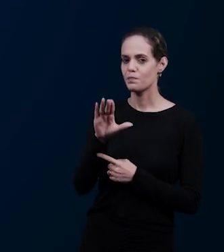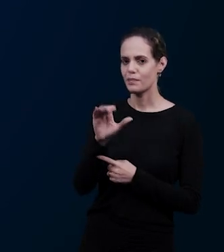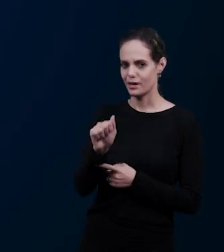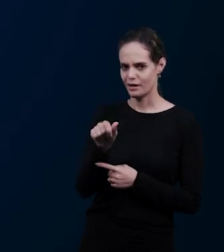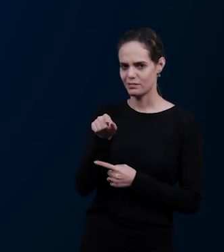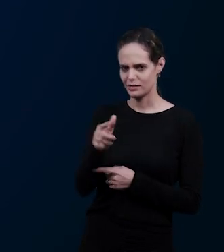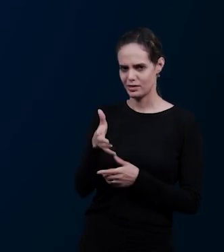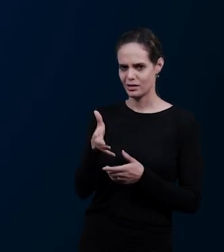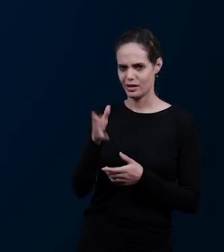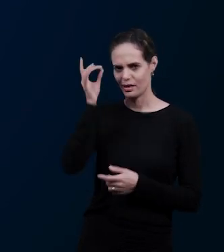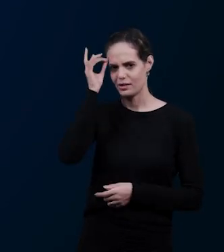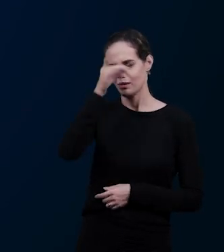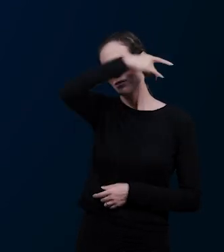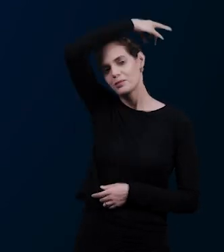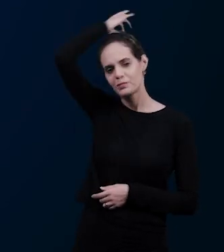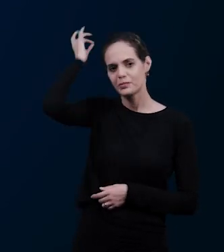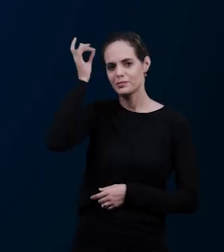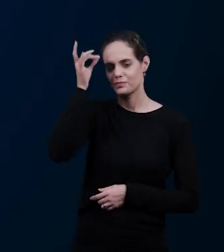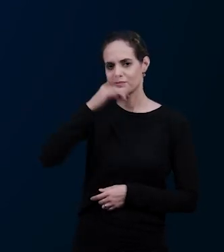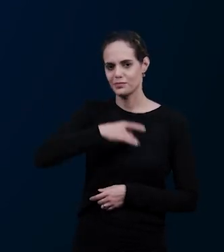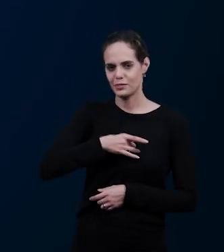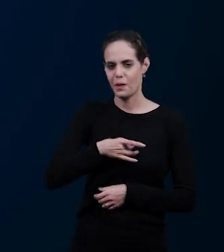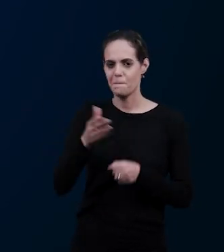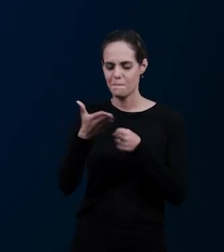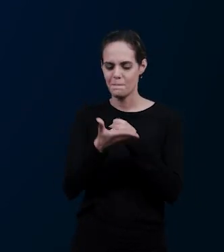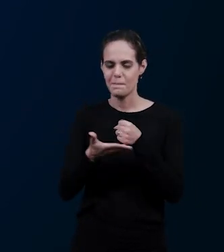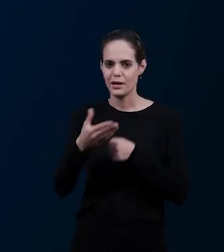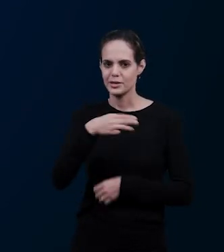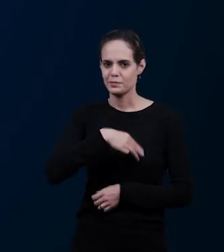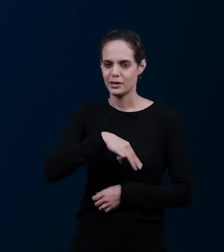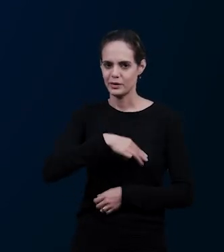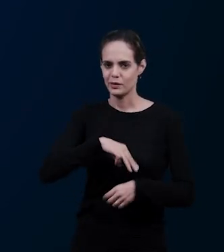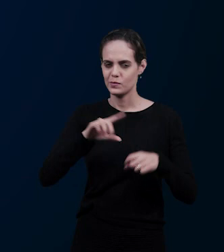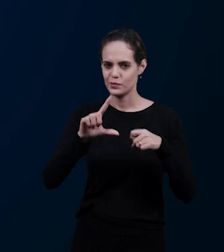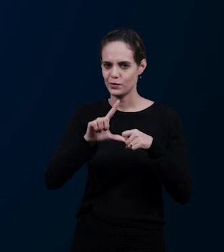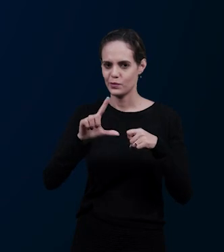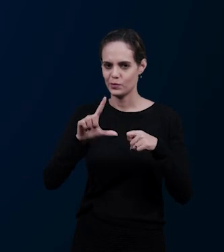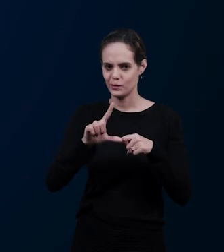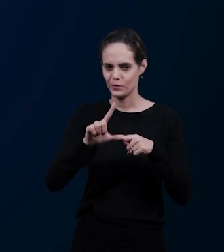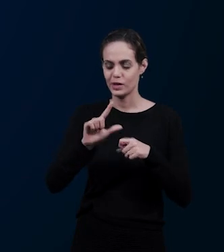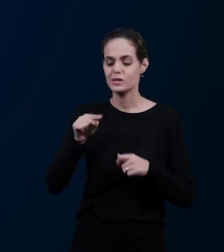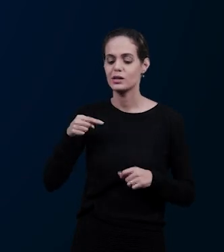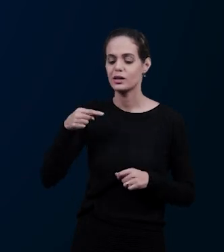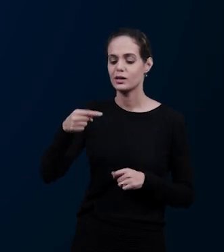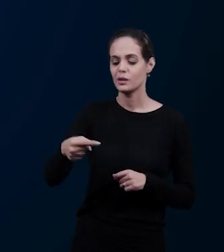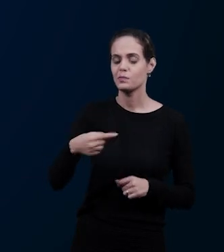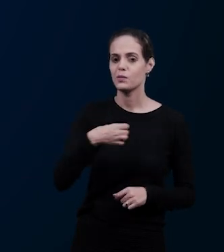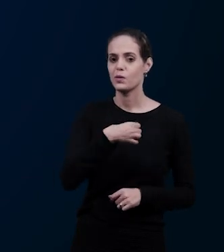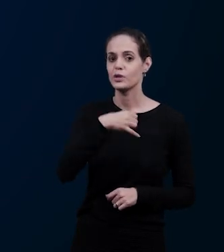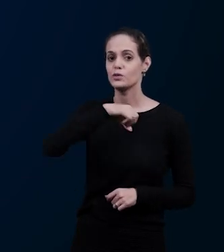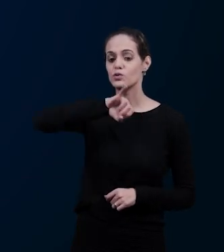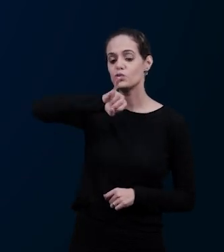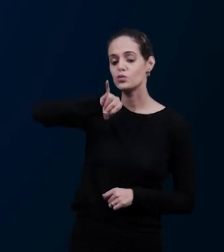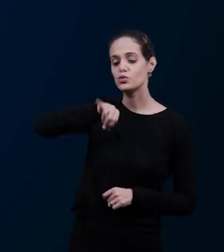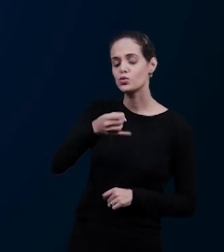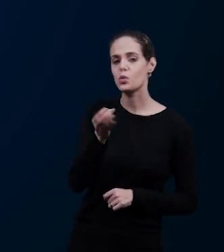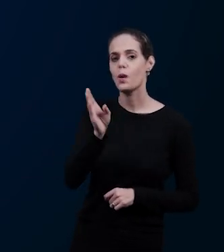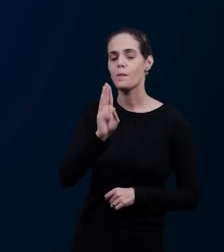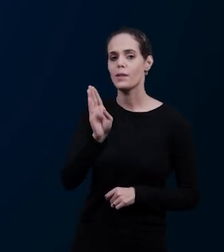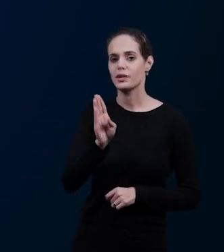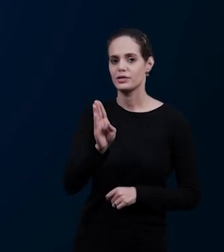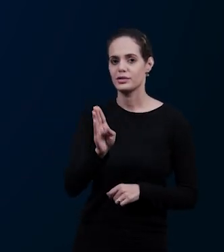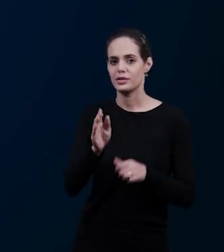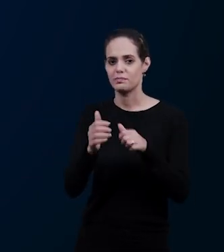Rebeca, você quer ser batizado com o Espírito Santo com base no que disse Mateus e Lucas, que após